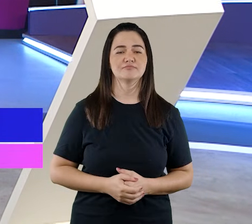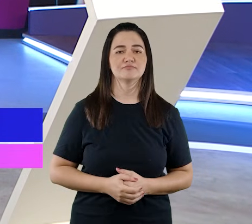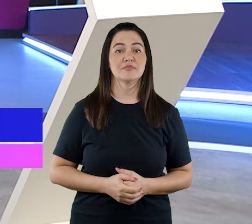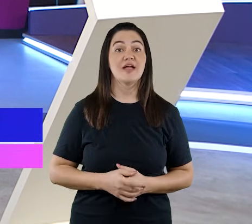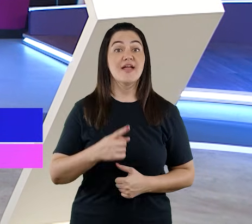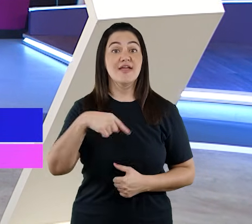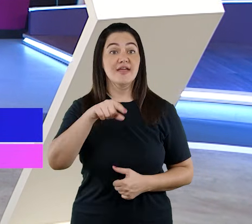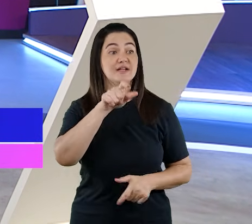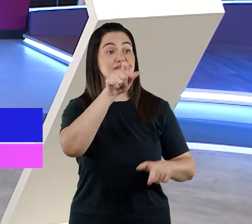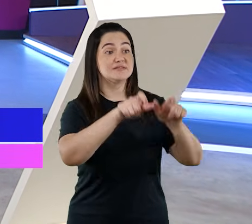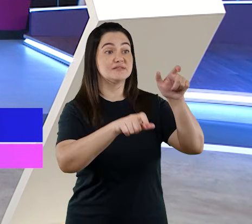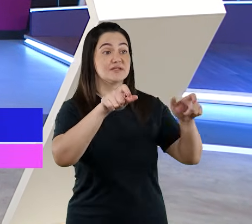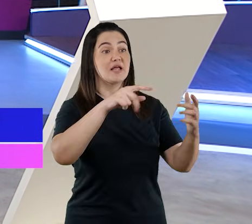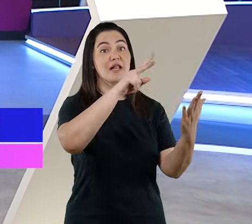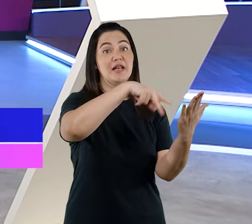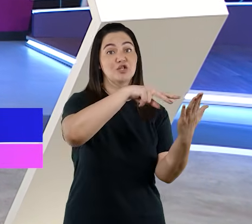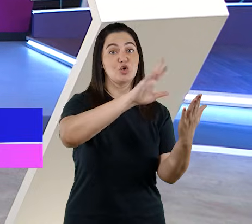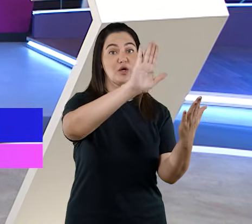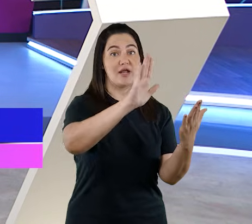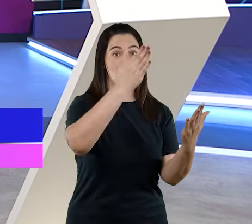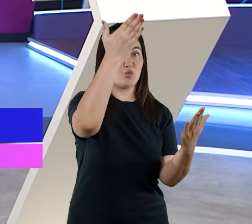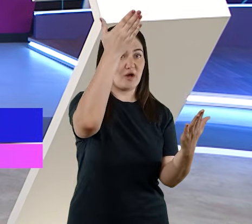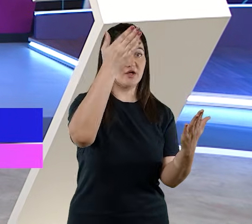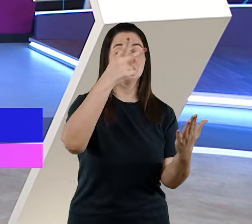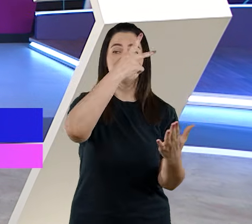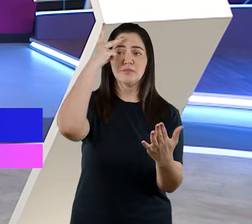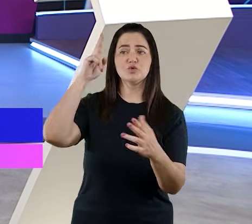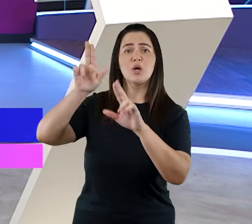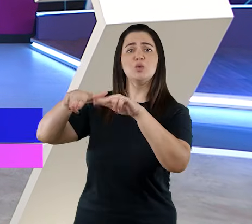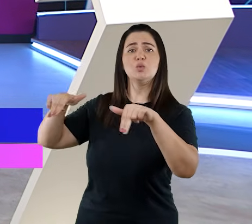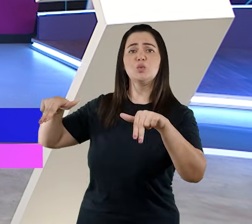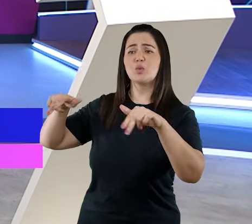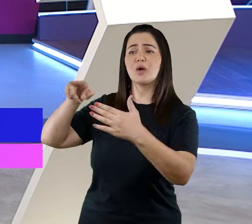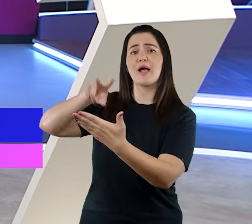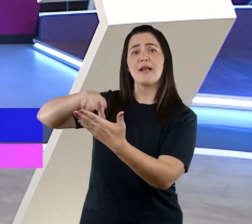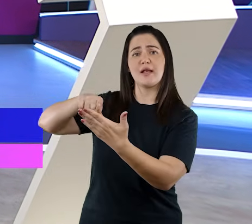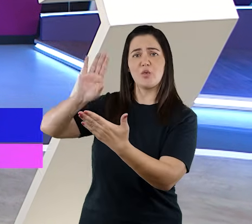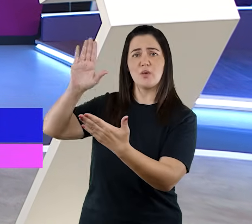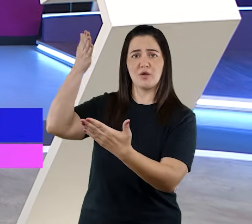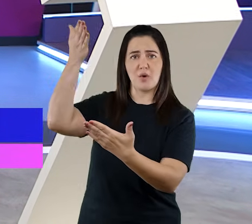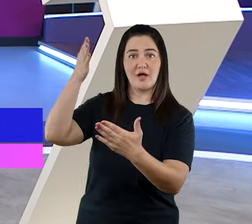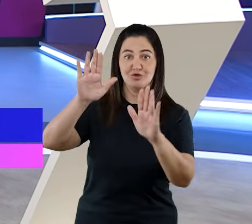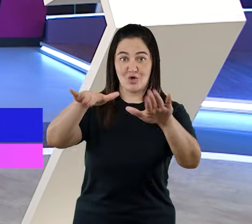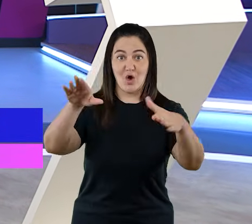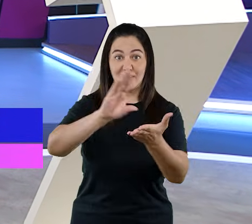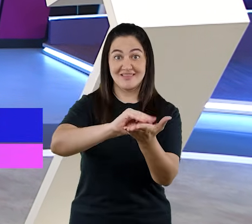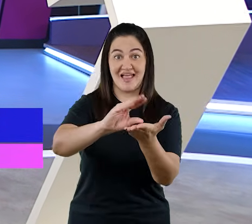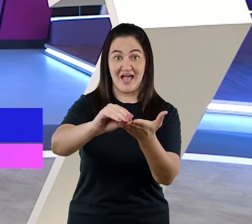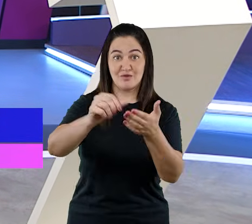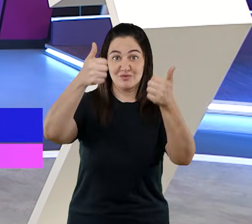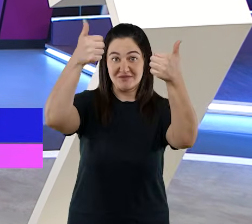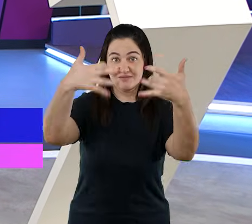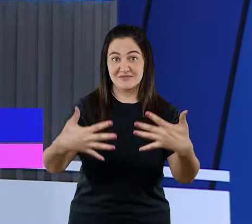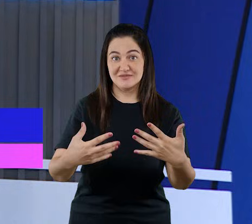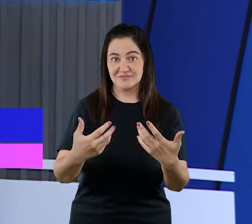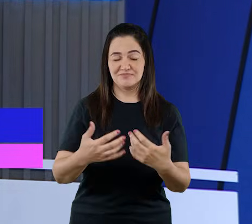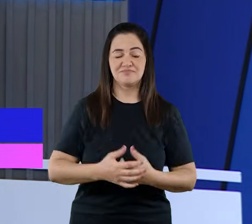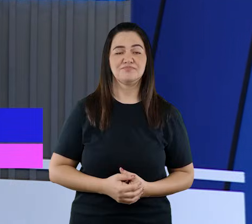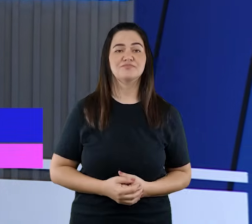Separou os leitores de Ellen White daqueles que nunca leram Ellen White, que não leem Ellen White. Olha que dados interessantes.